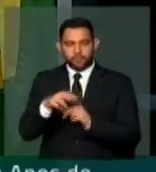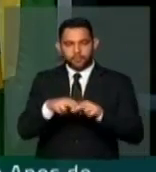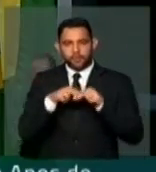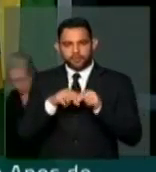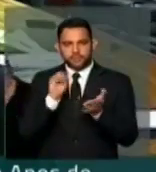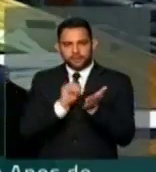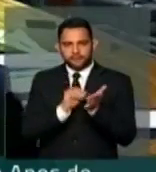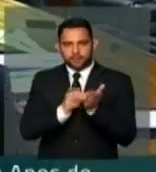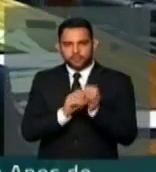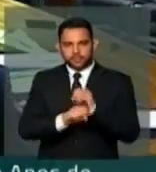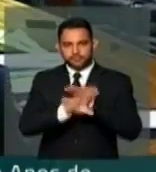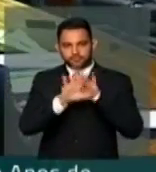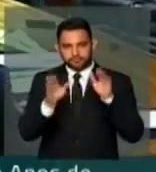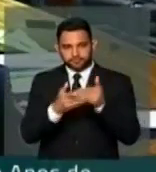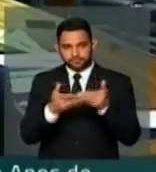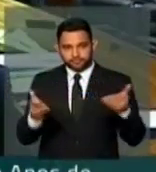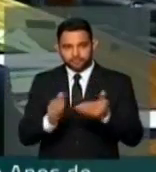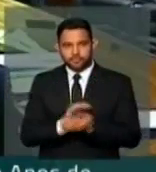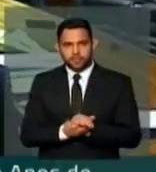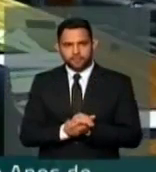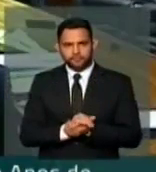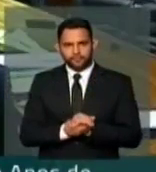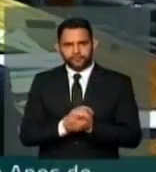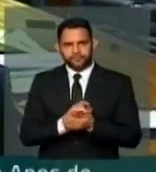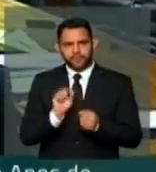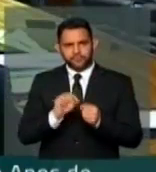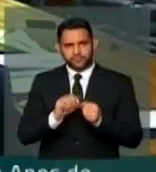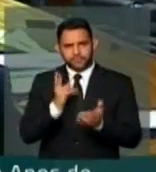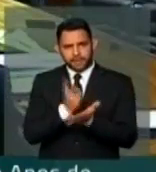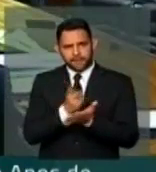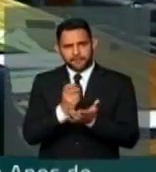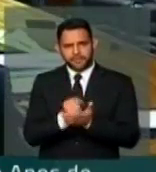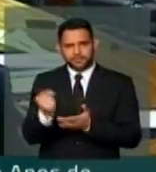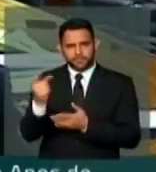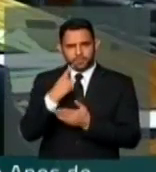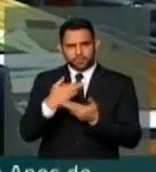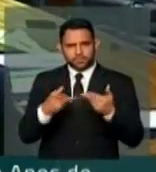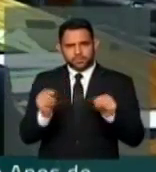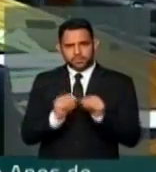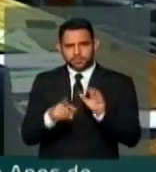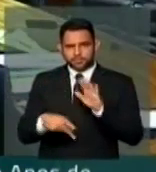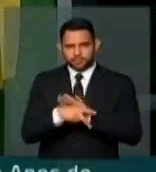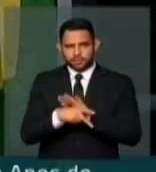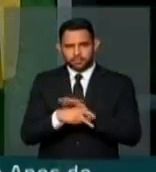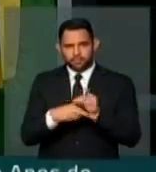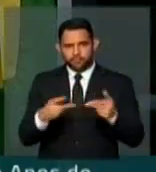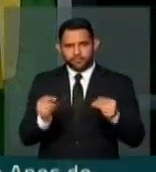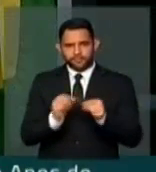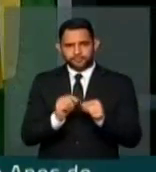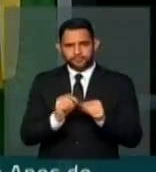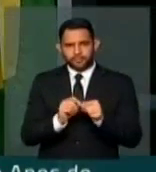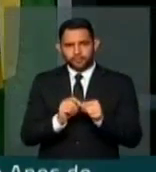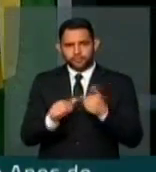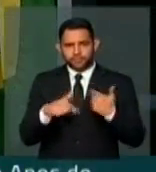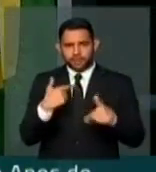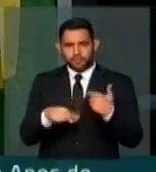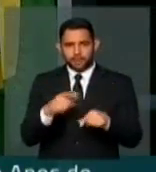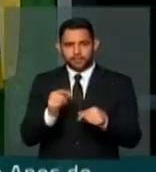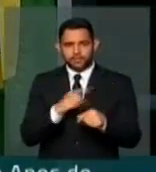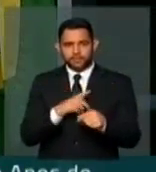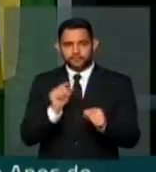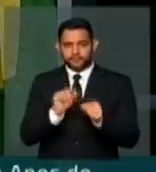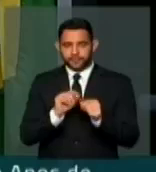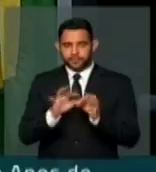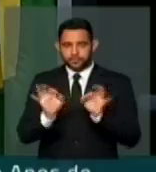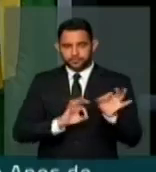da falta de transparência. Jogar cada vez mais luz sobre os atos estatais é uma das tarefas a serem cumpridas